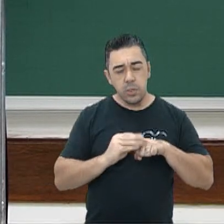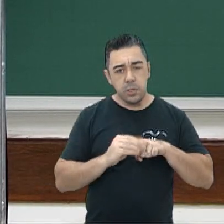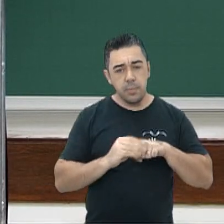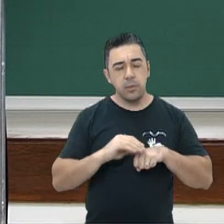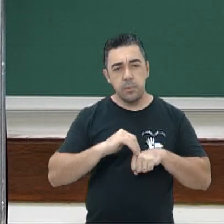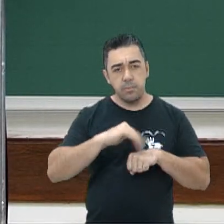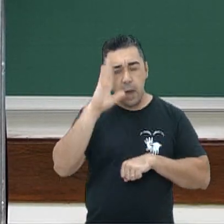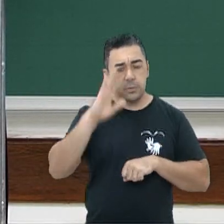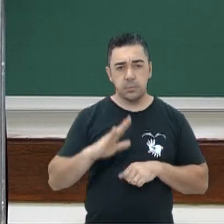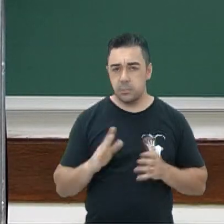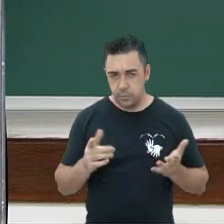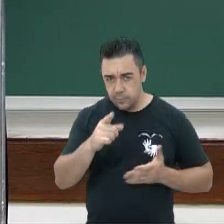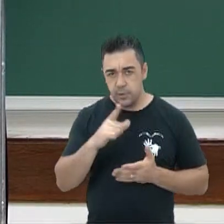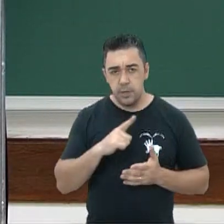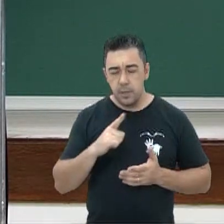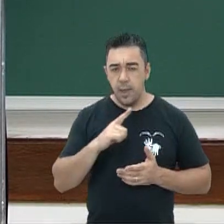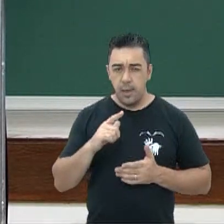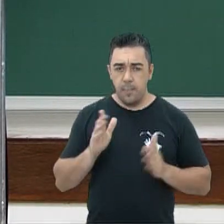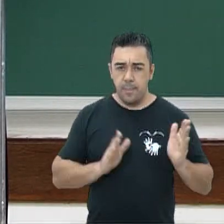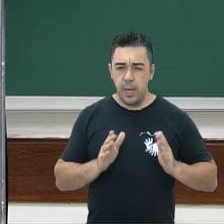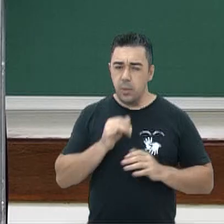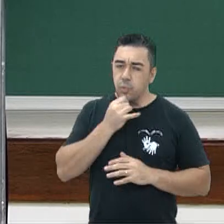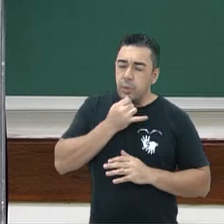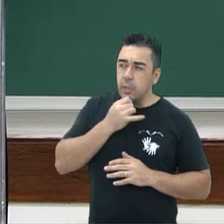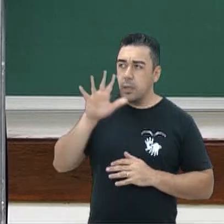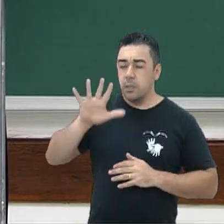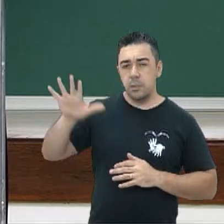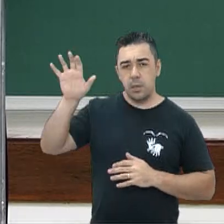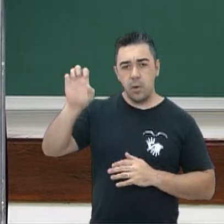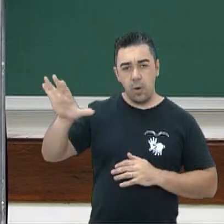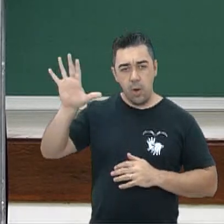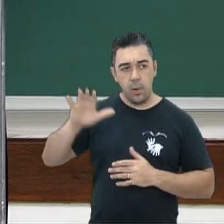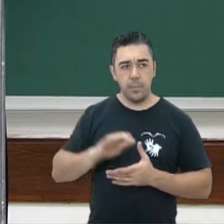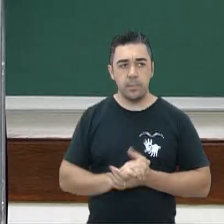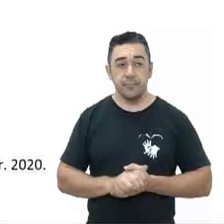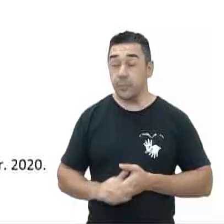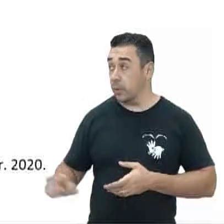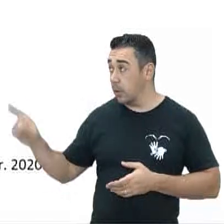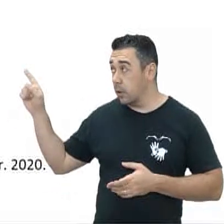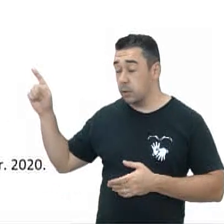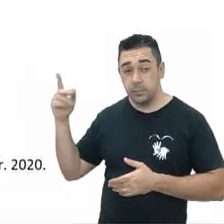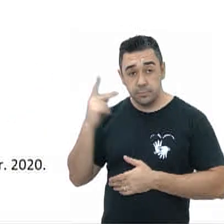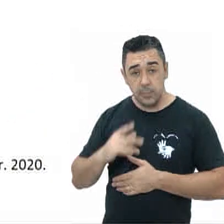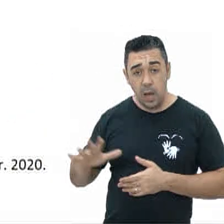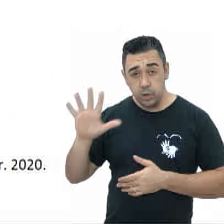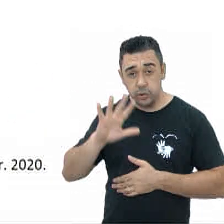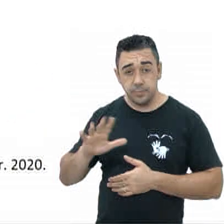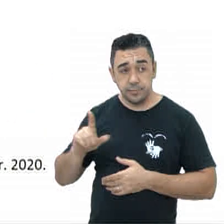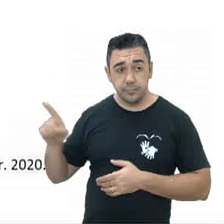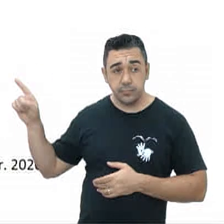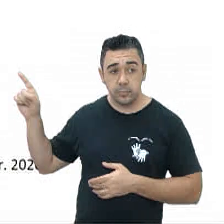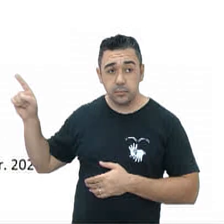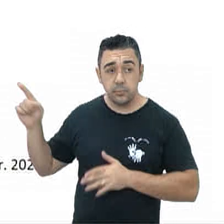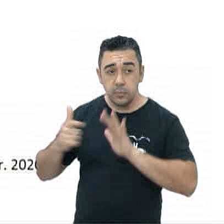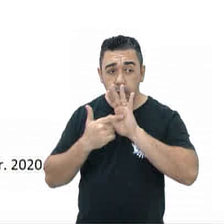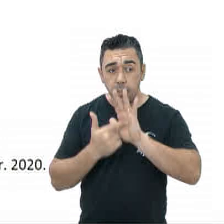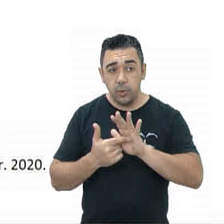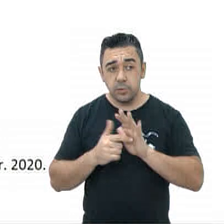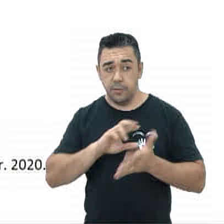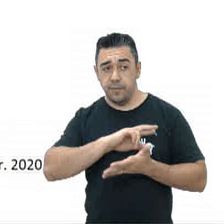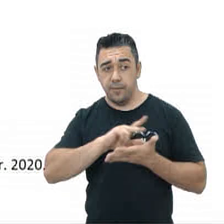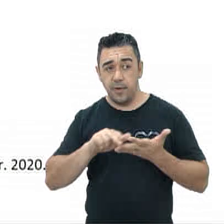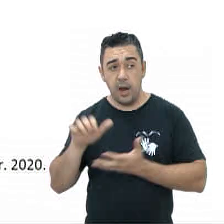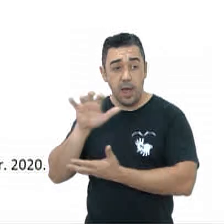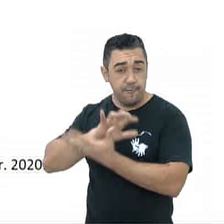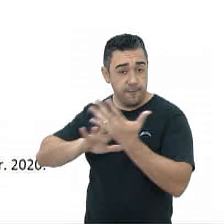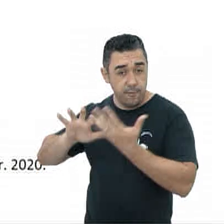que foi tão triste para o povo europeu. Tá? Aqui uma iconografia retratando, né, uma das várias